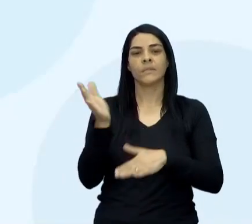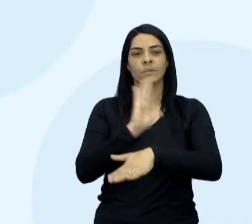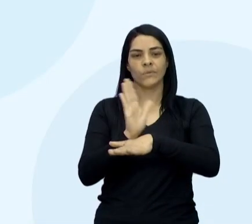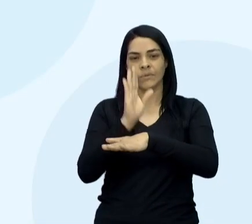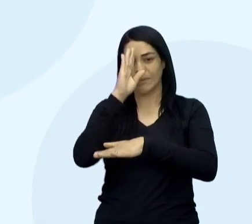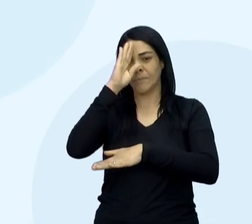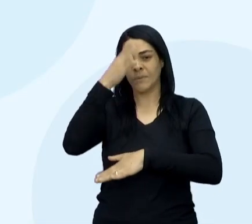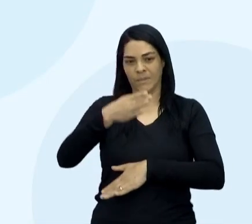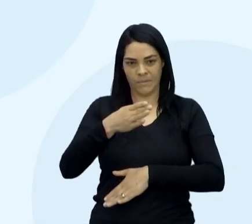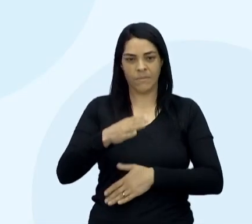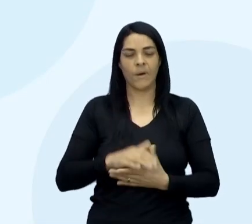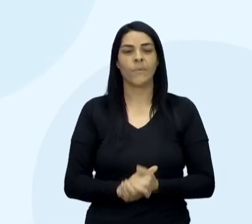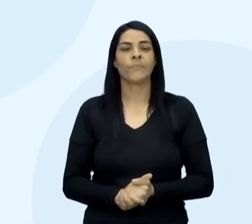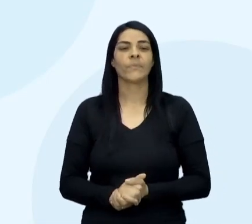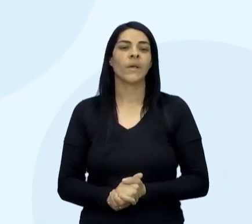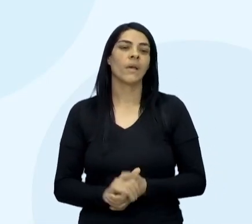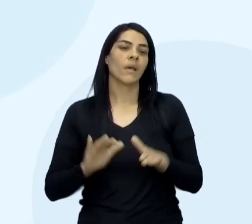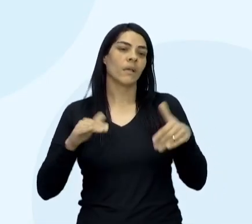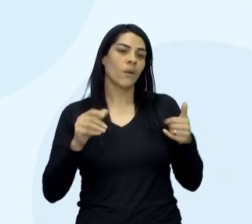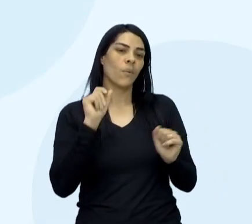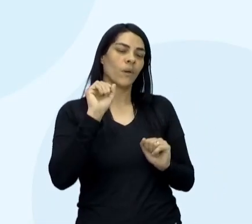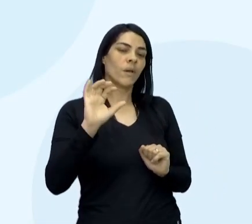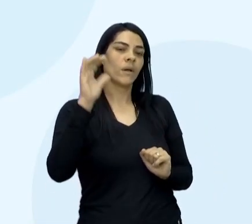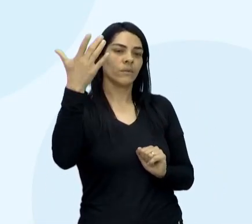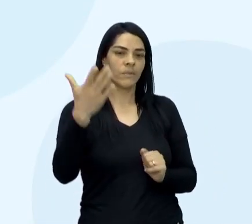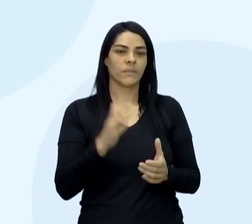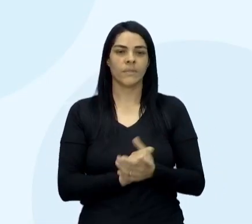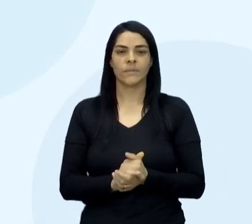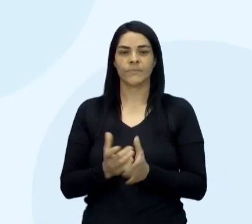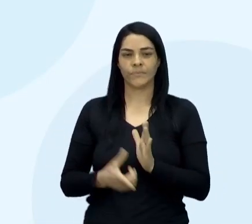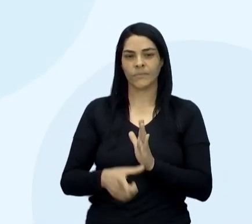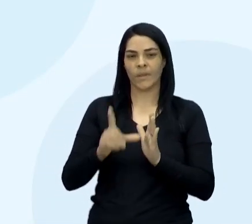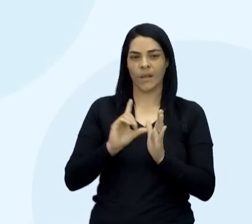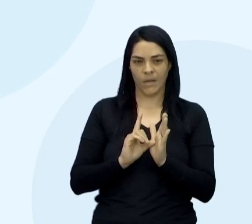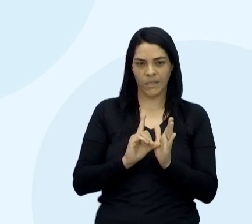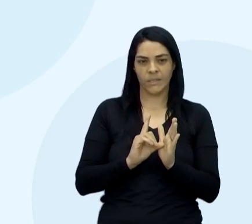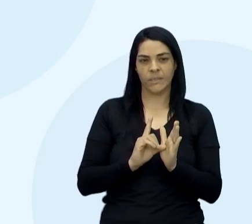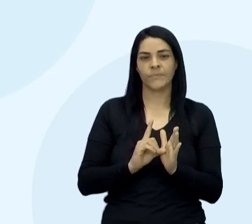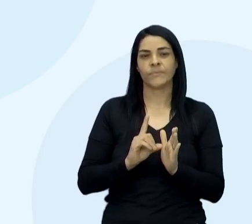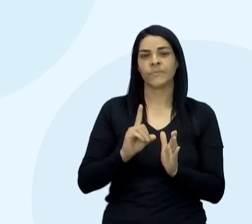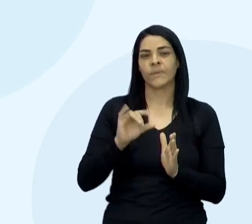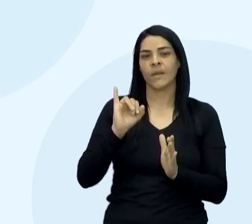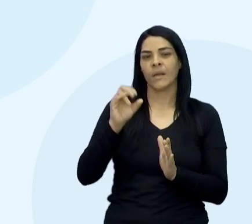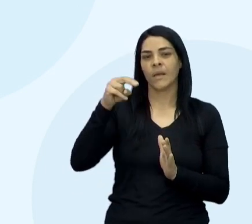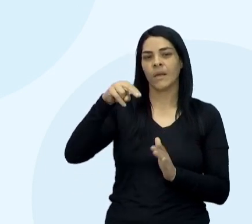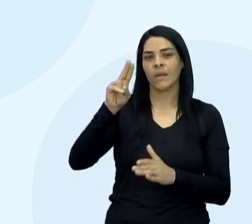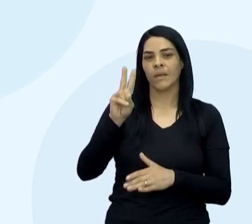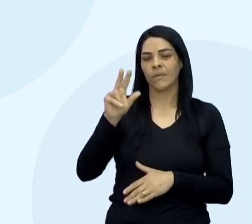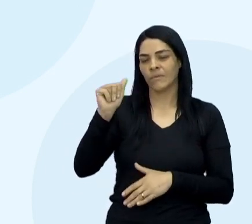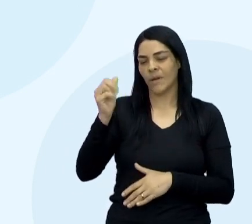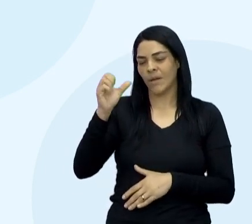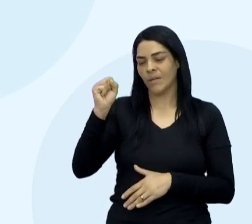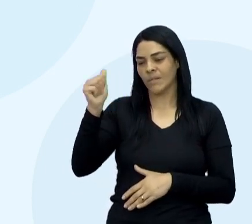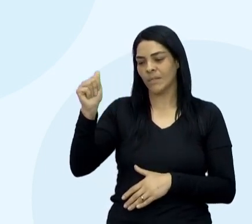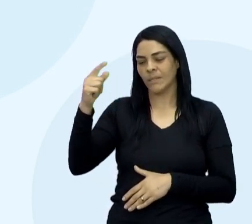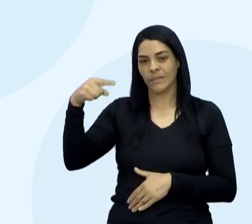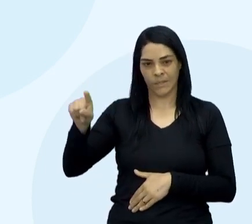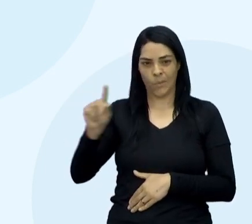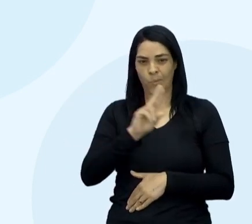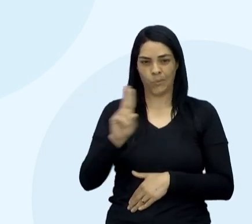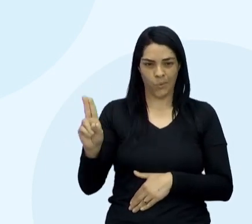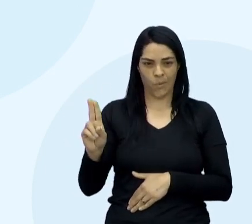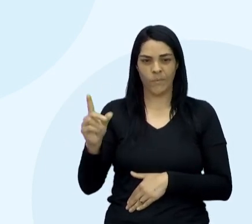e 1930, houve um movimento chamado invasão. Aí eu vou ler para vocês, me acompanhem.